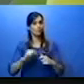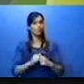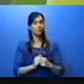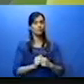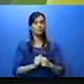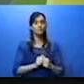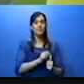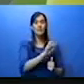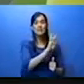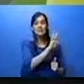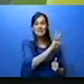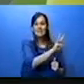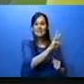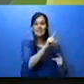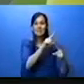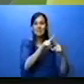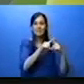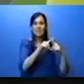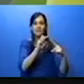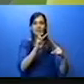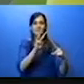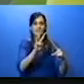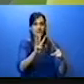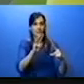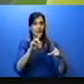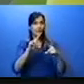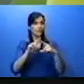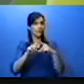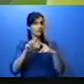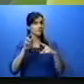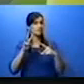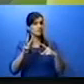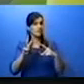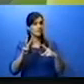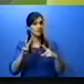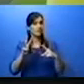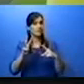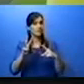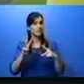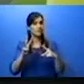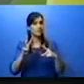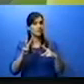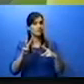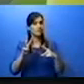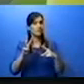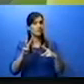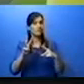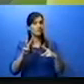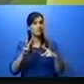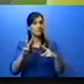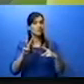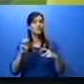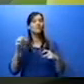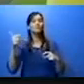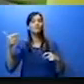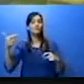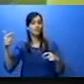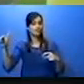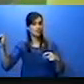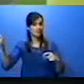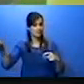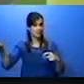3 vezes 3 vezes 3, 3 vezes 3, 9 vezes 3,